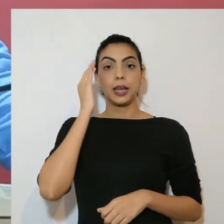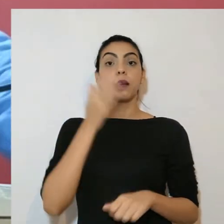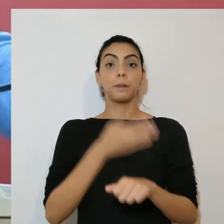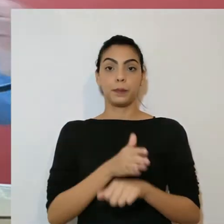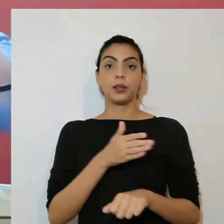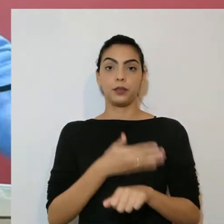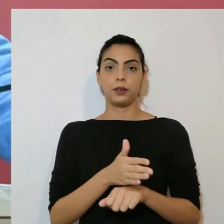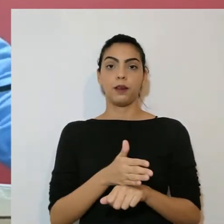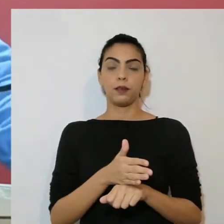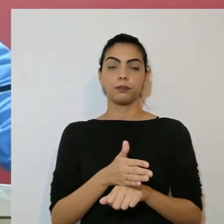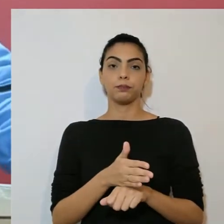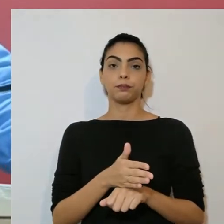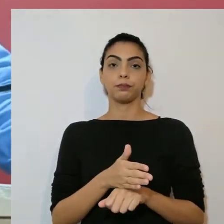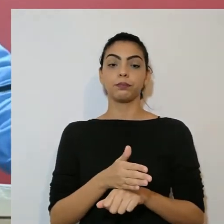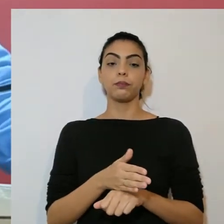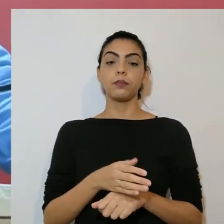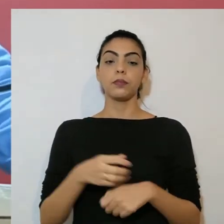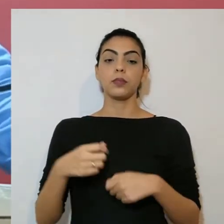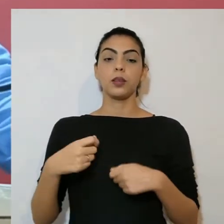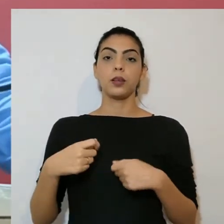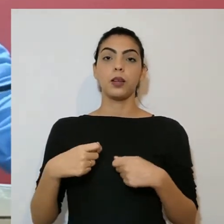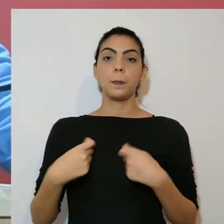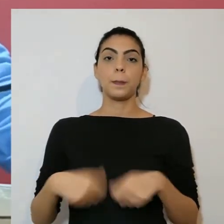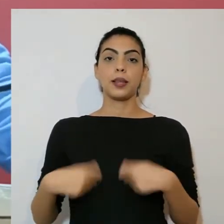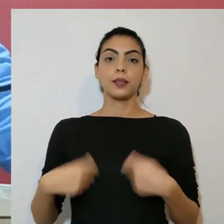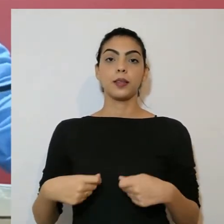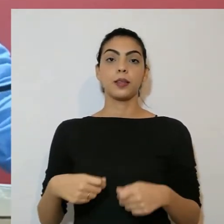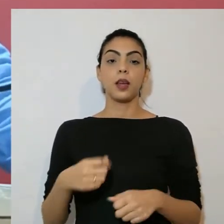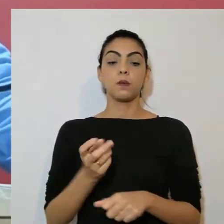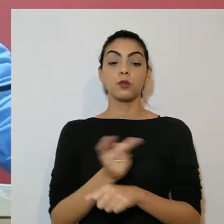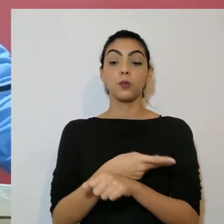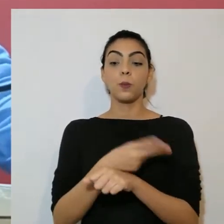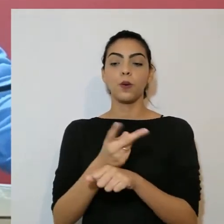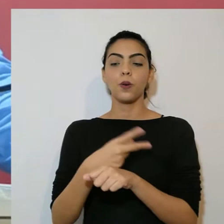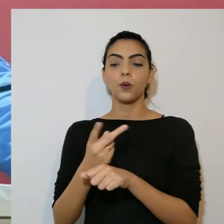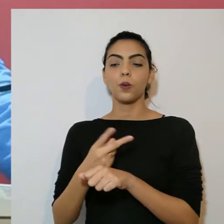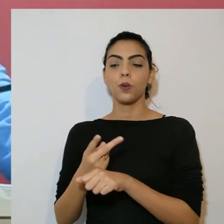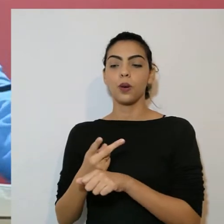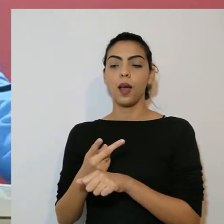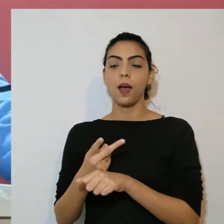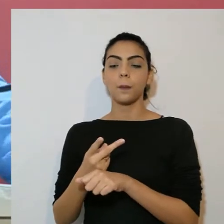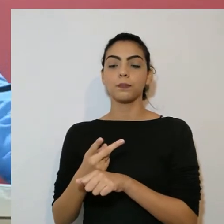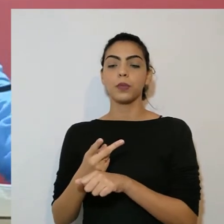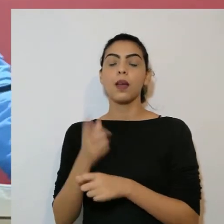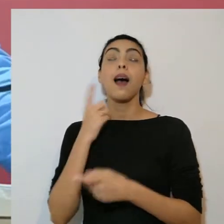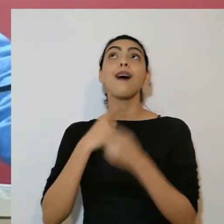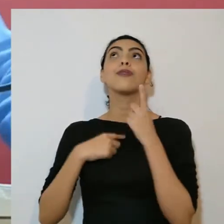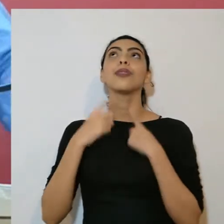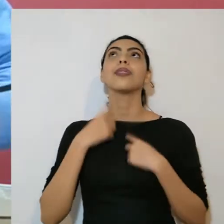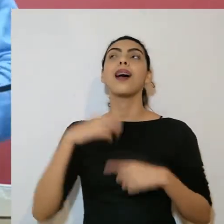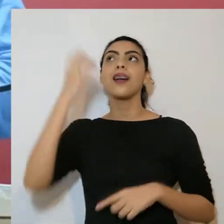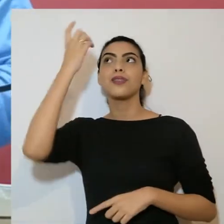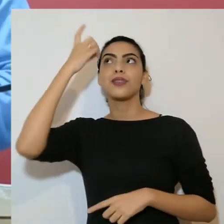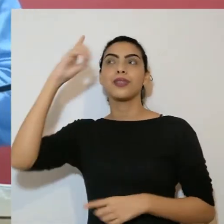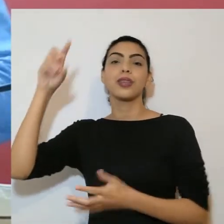entender e colocá-la em prática. Devemos buscar a direção de Deus através da